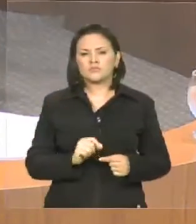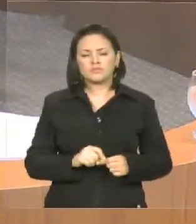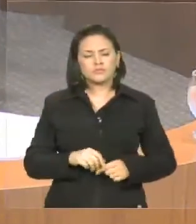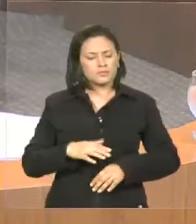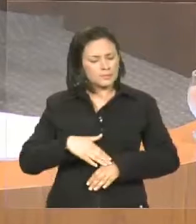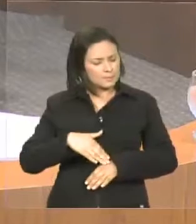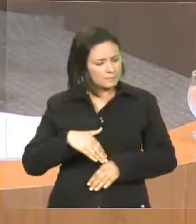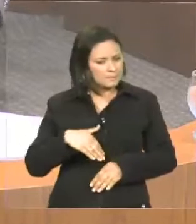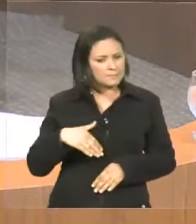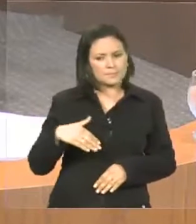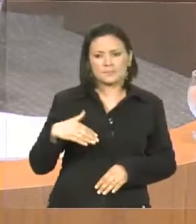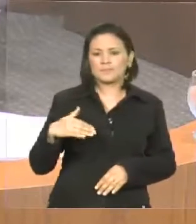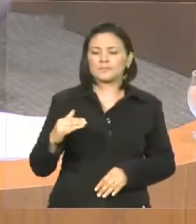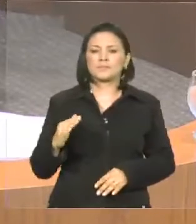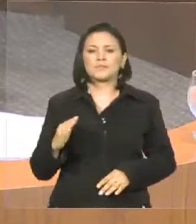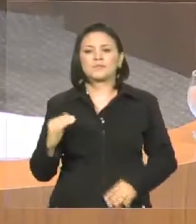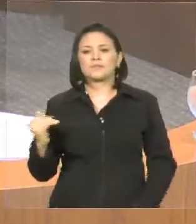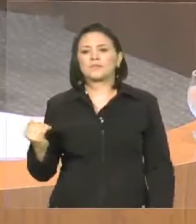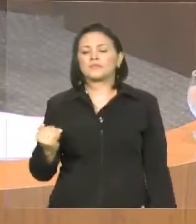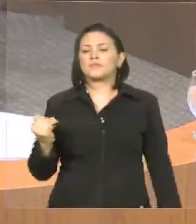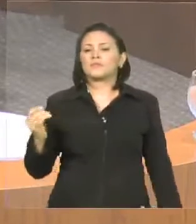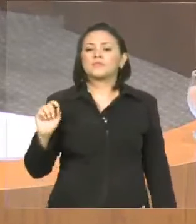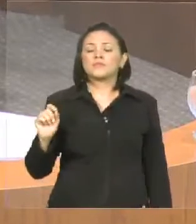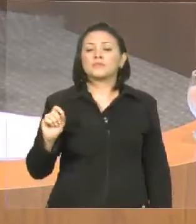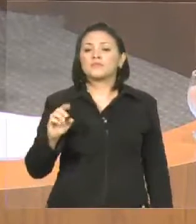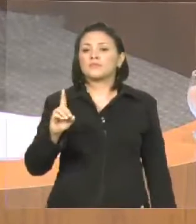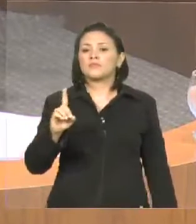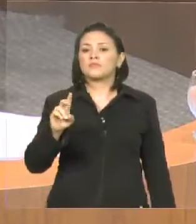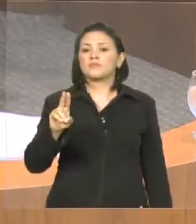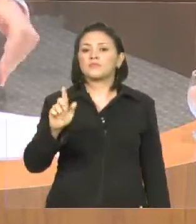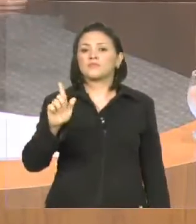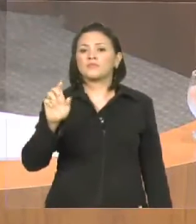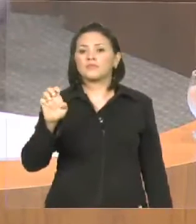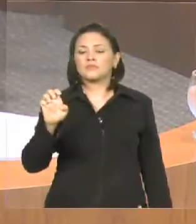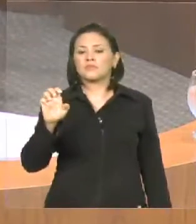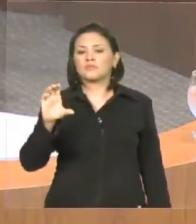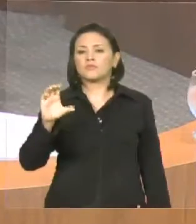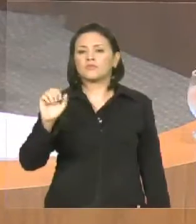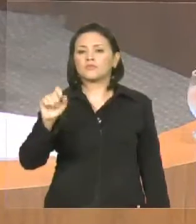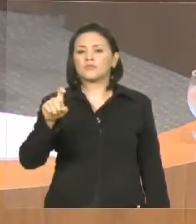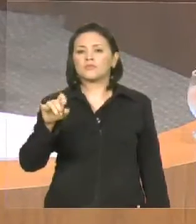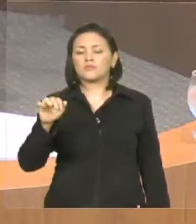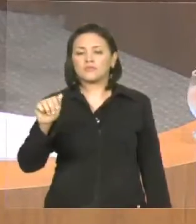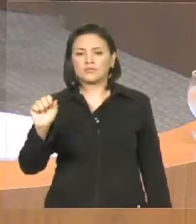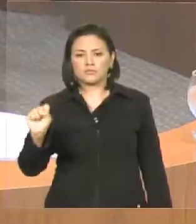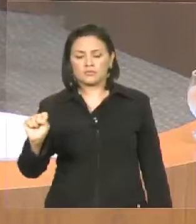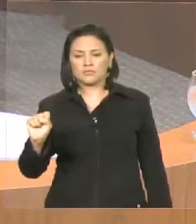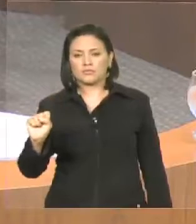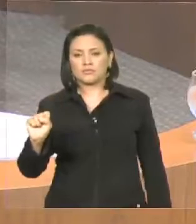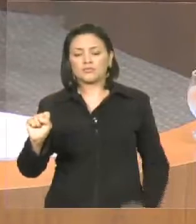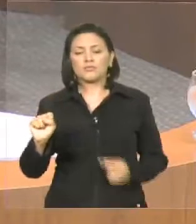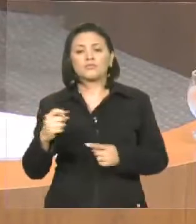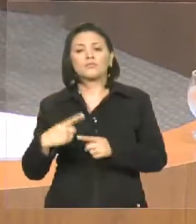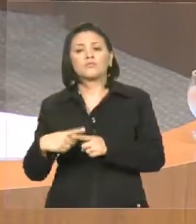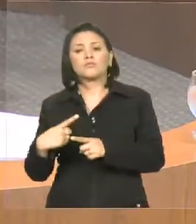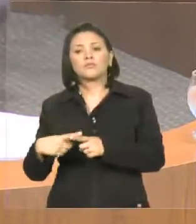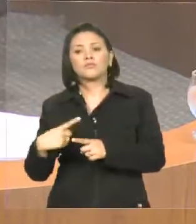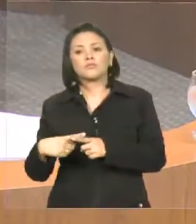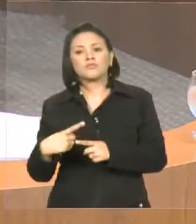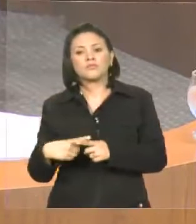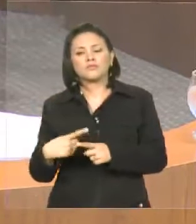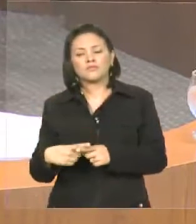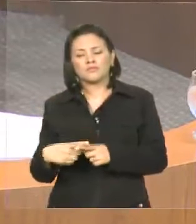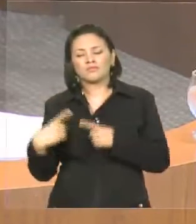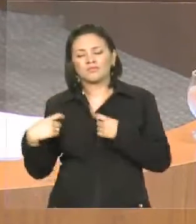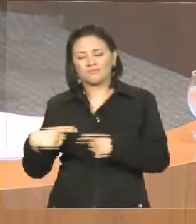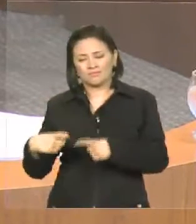Exército tem o nome de Duque de Caxias, em função da batalha que ele travou aqui na cidade de Caxias. Então, nós somos um estado de tradição em